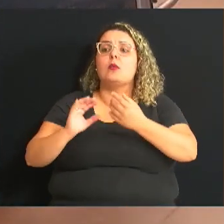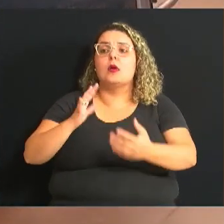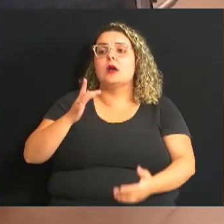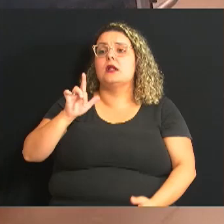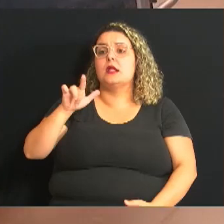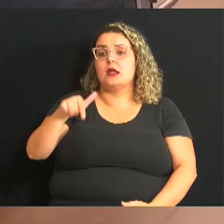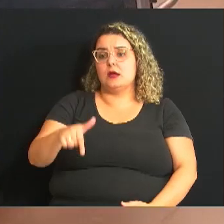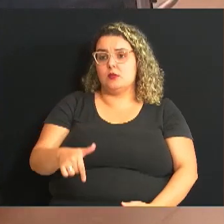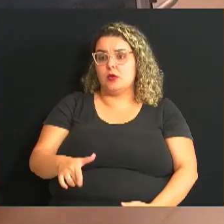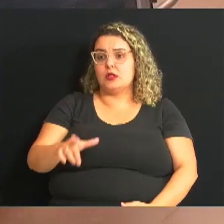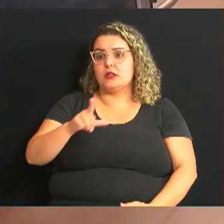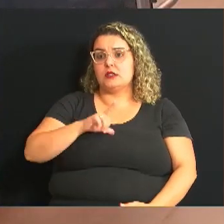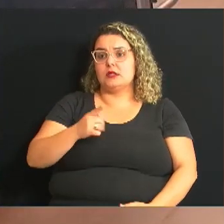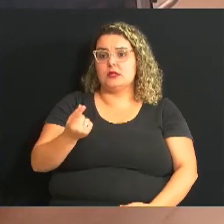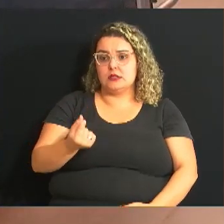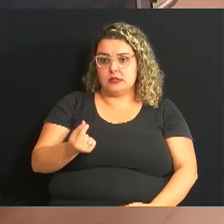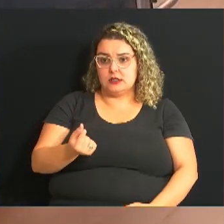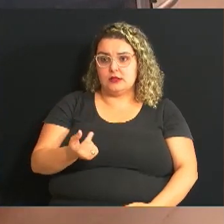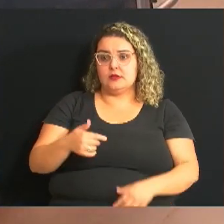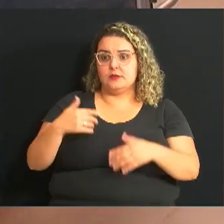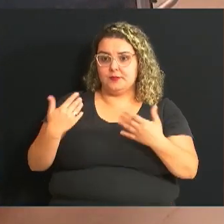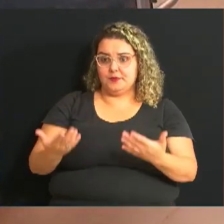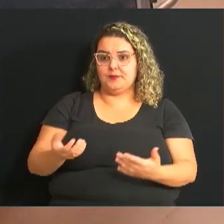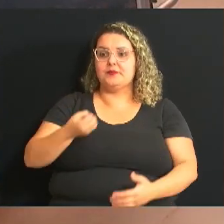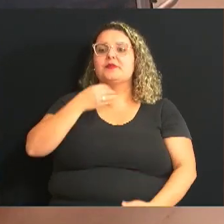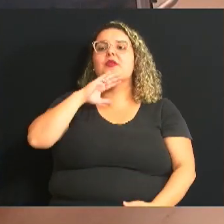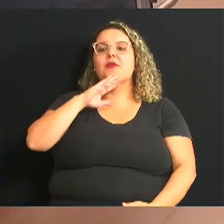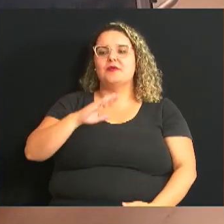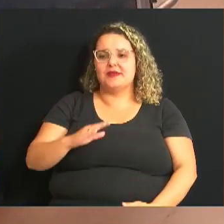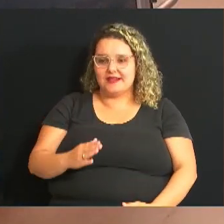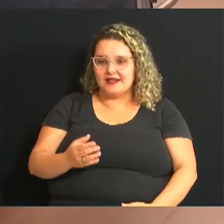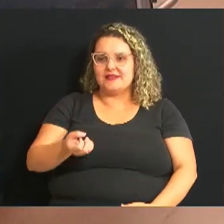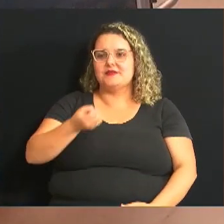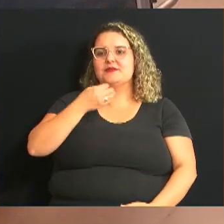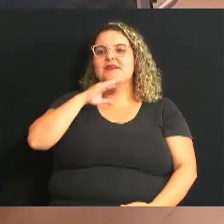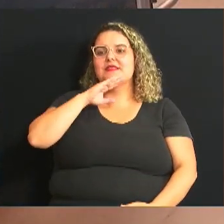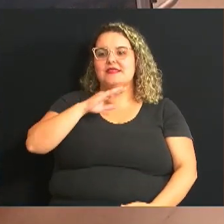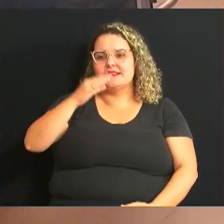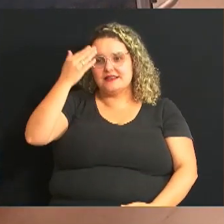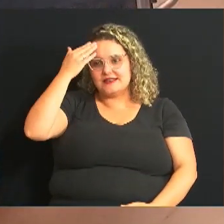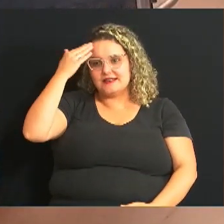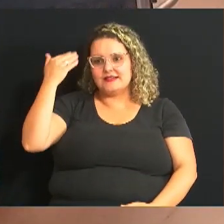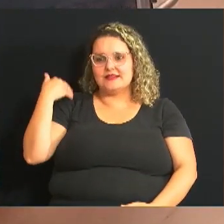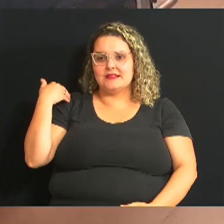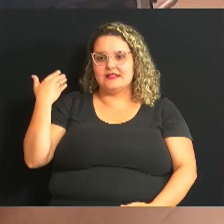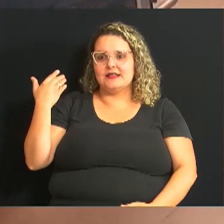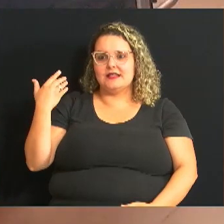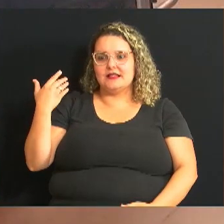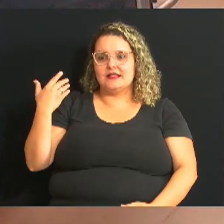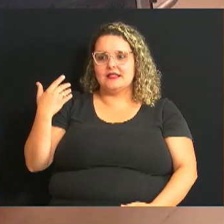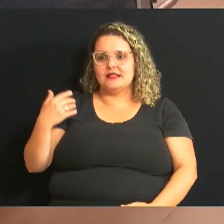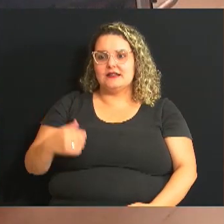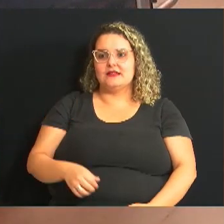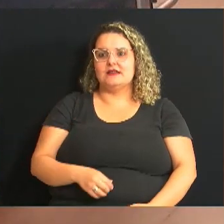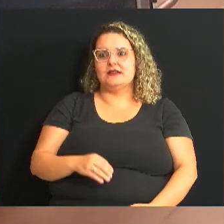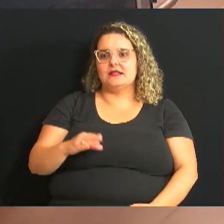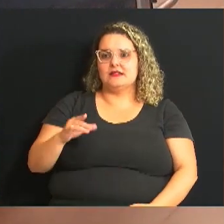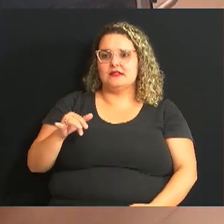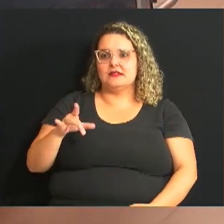que tem esse dinheiro? Então tá, boa tarde, Débora, Cido.